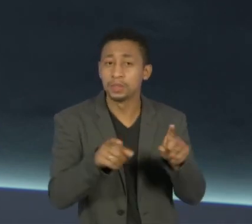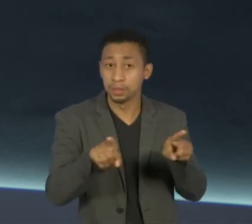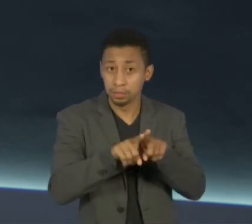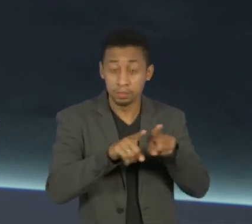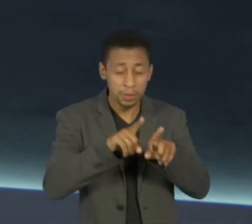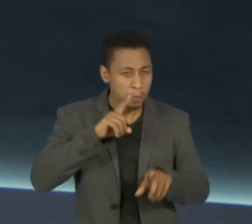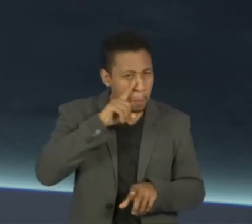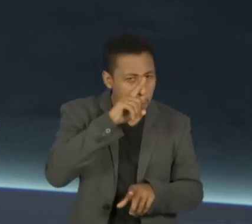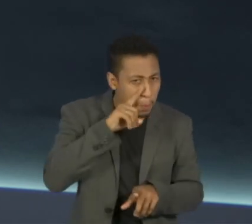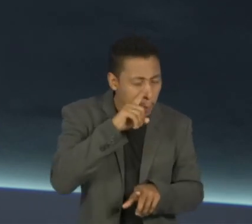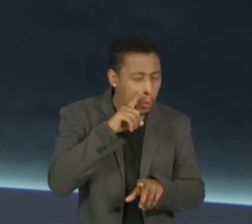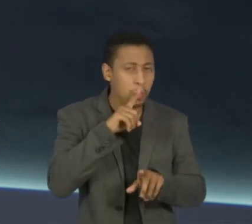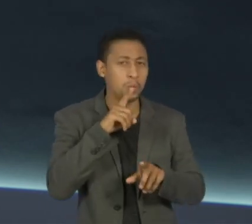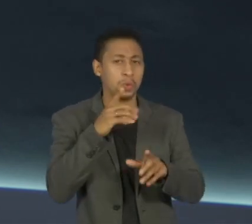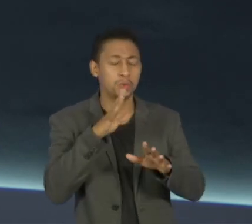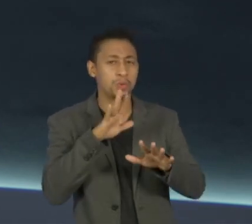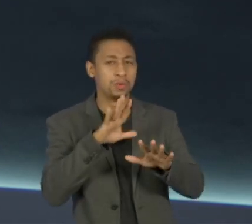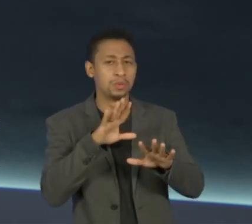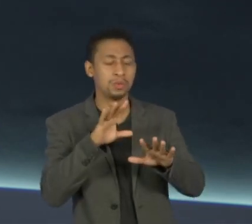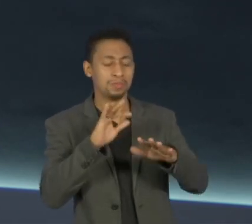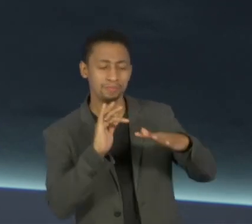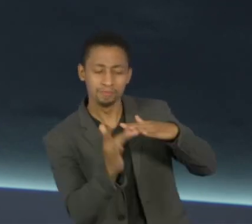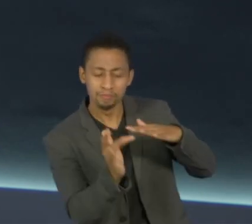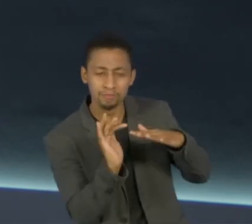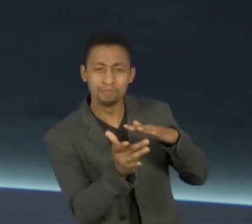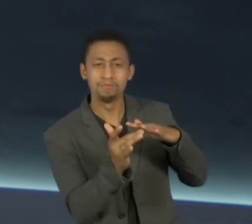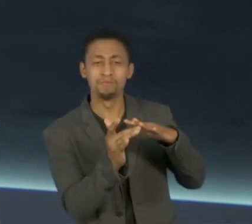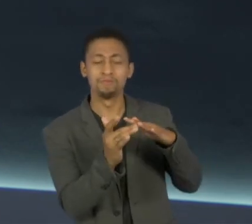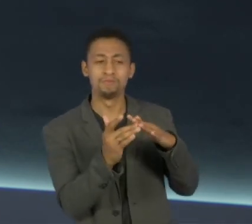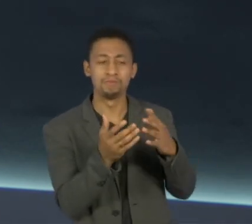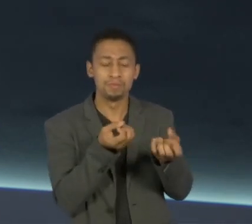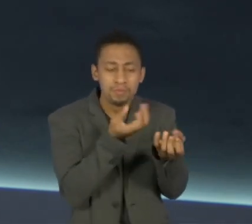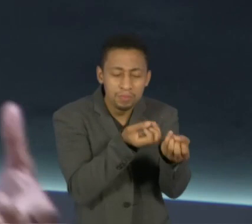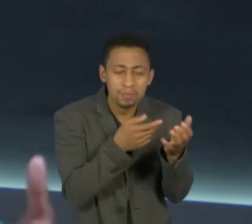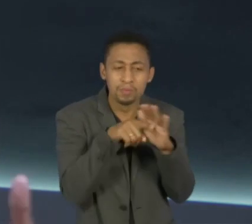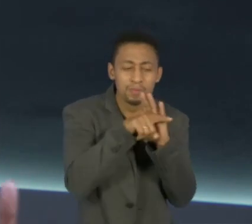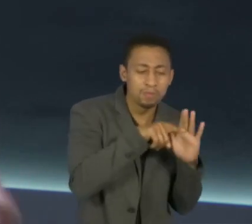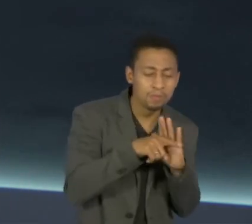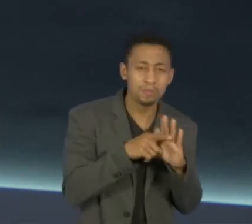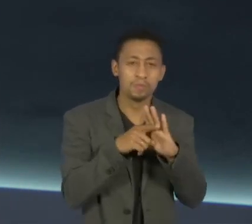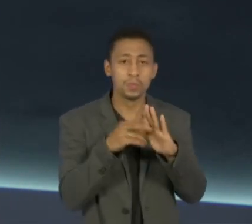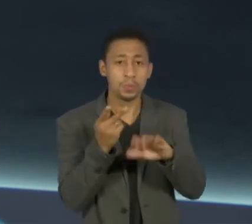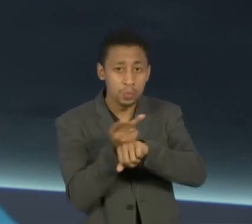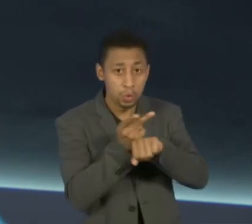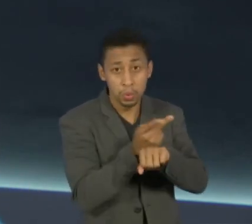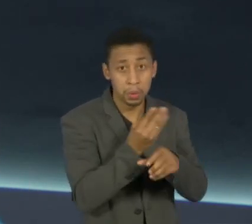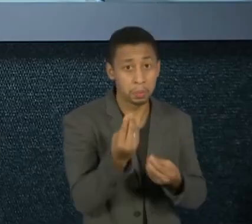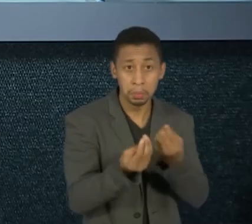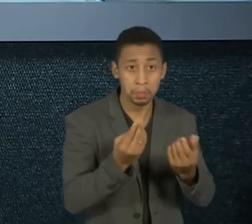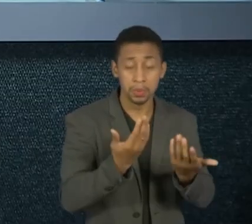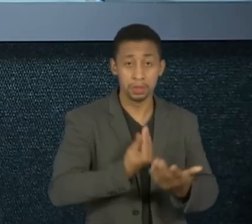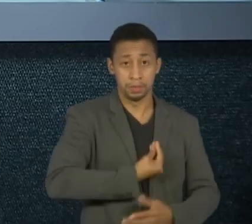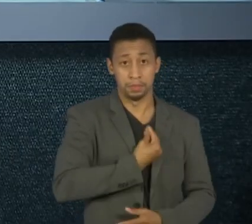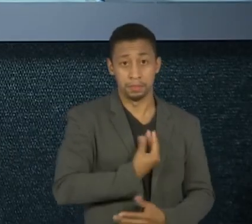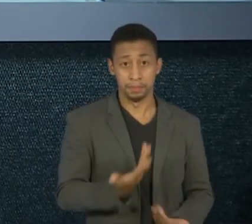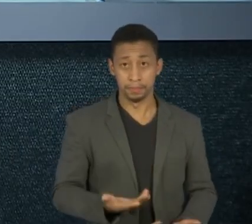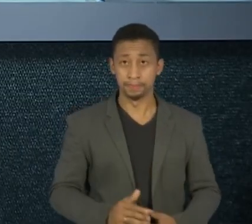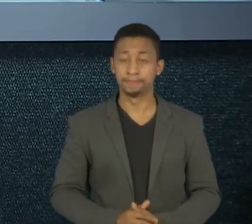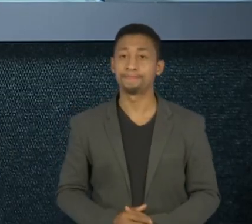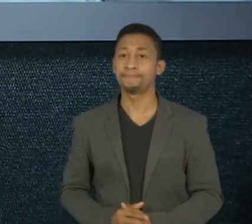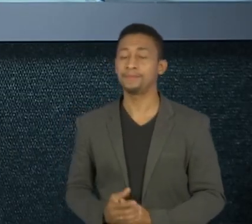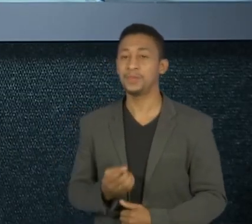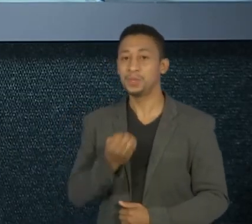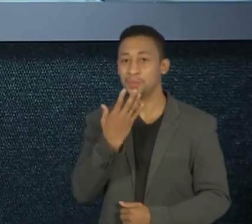buscar esse conteúdo na internet e tentar desenvolver de alguma forma na vida prática? Primeiramente, boa